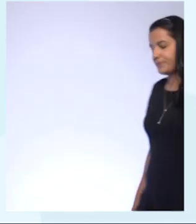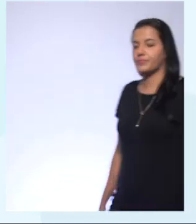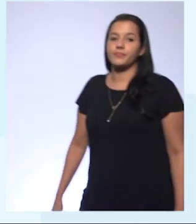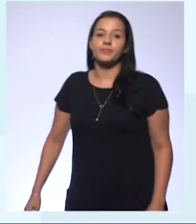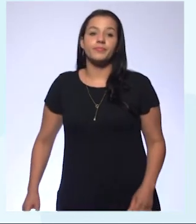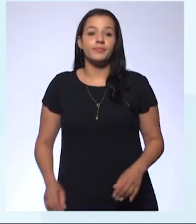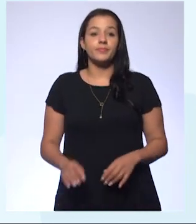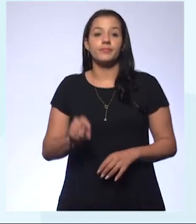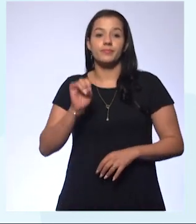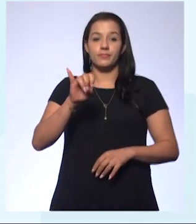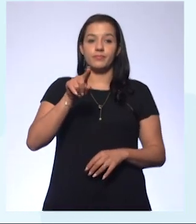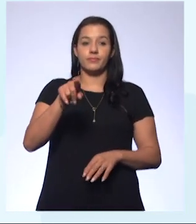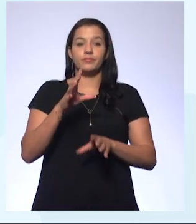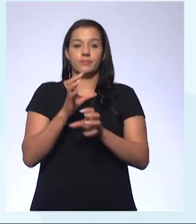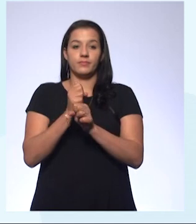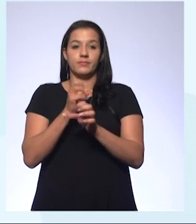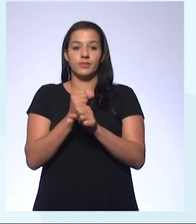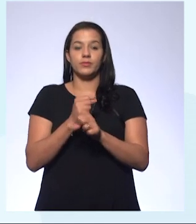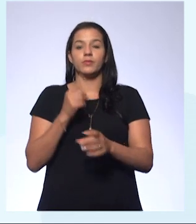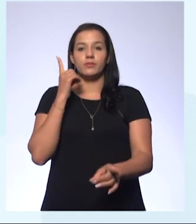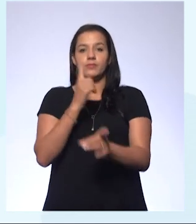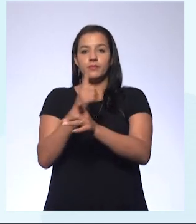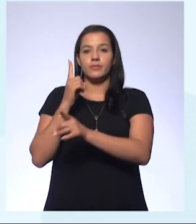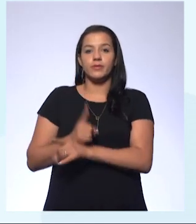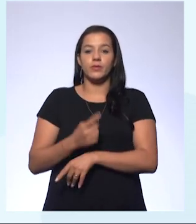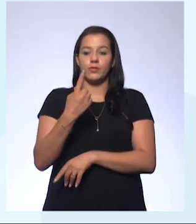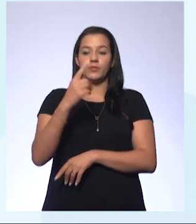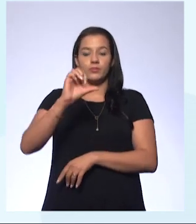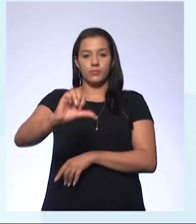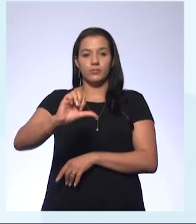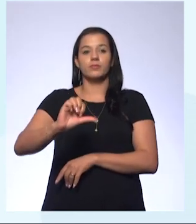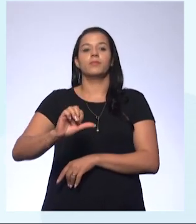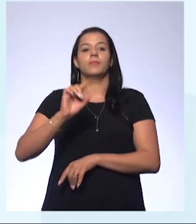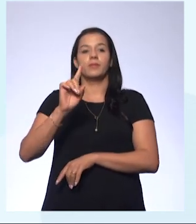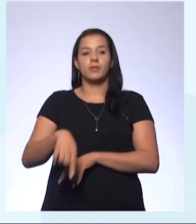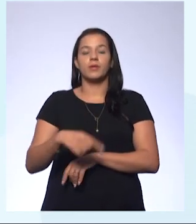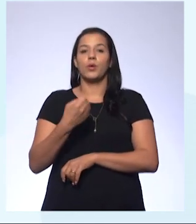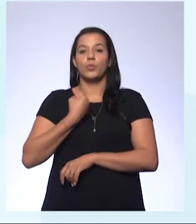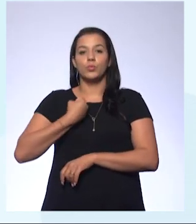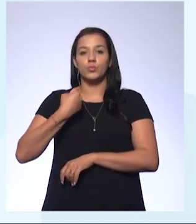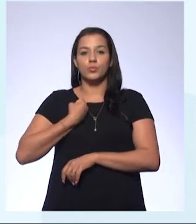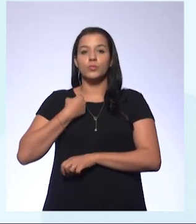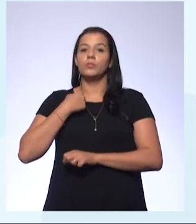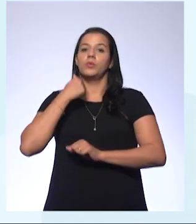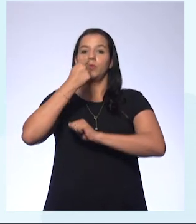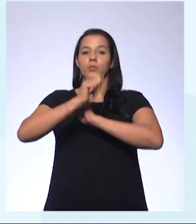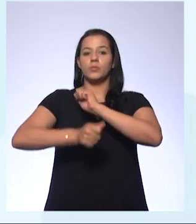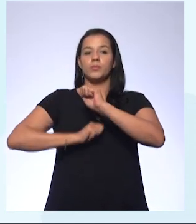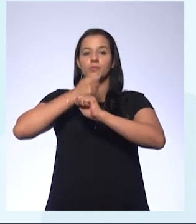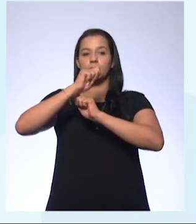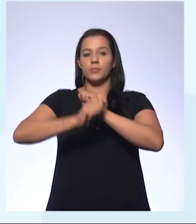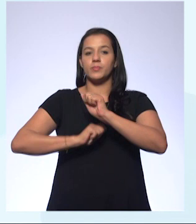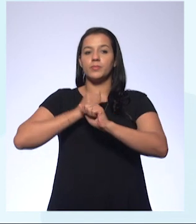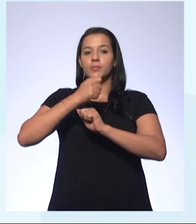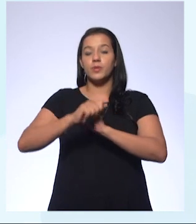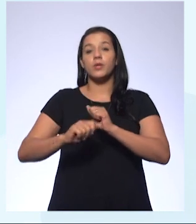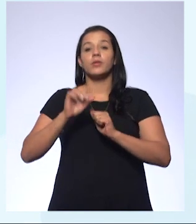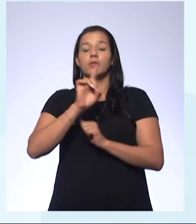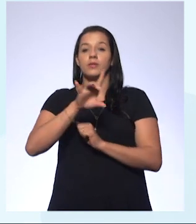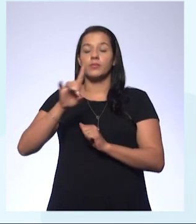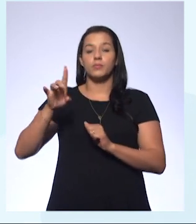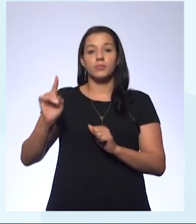somar 2, 8 e 1, vai dar os 11 elétrons ou o número atômico. A mesma coisa para o potássio. 2,